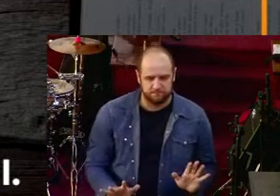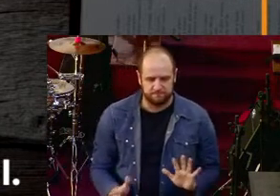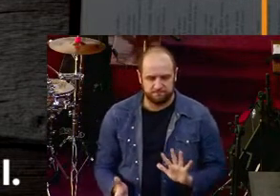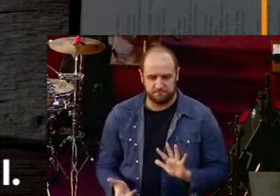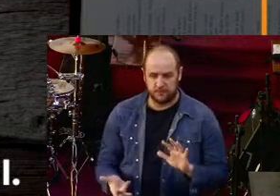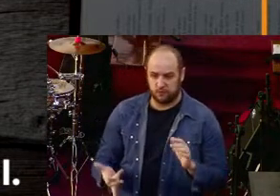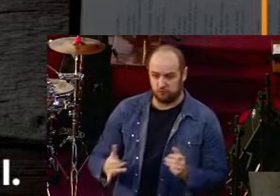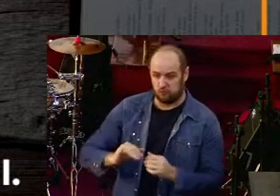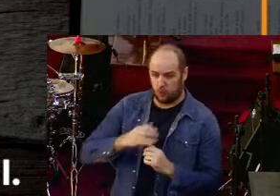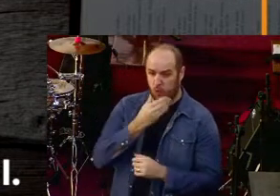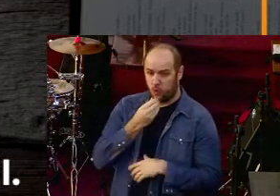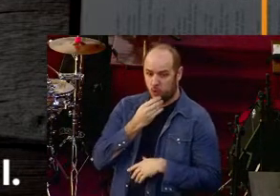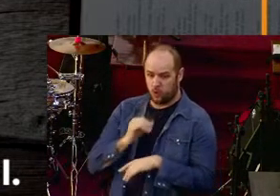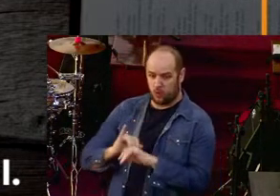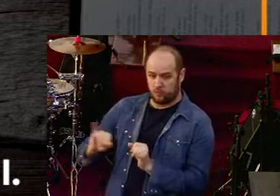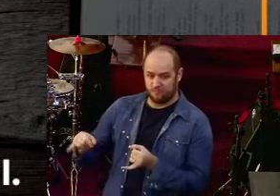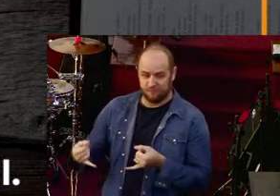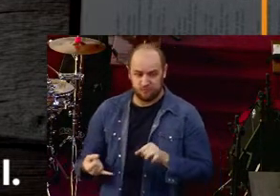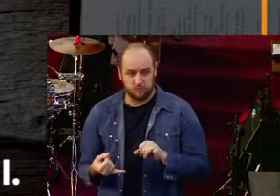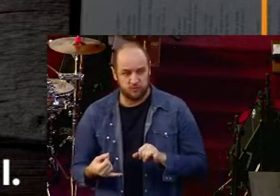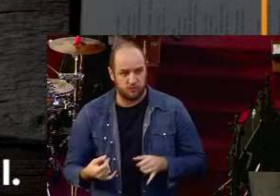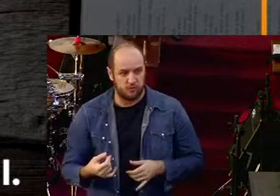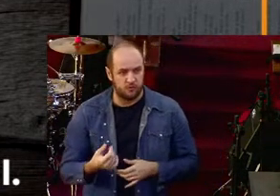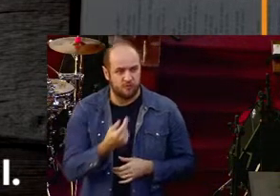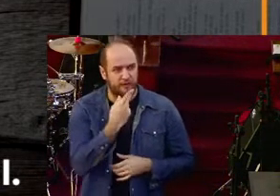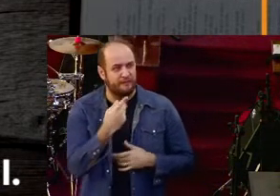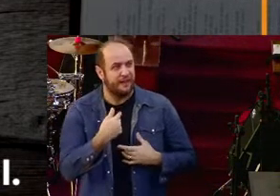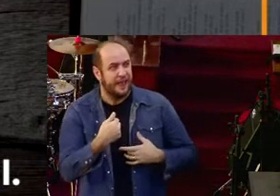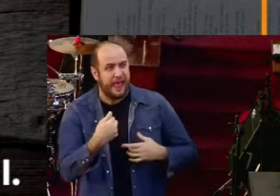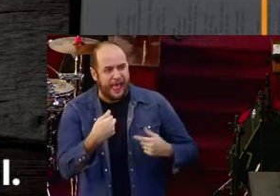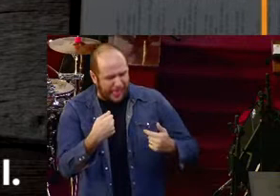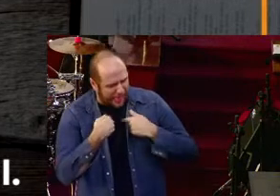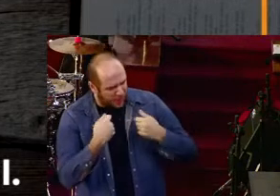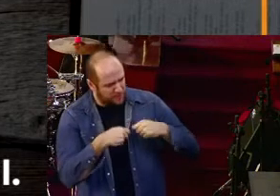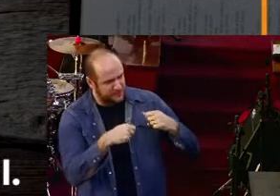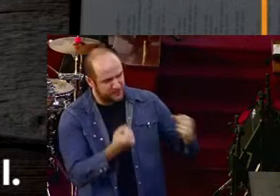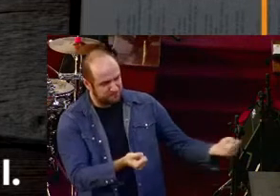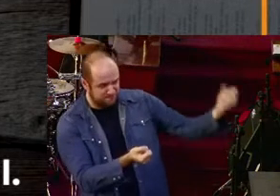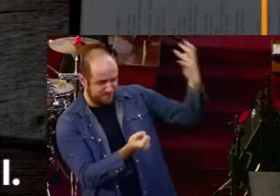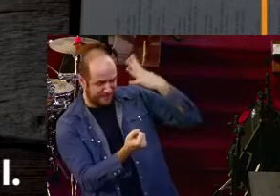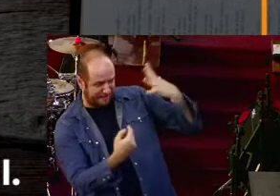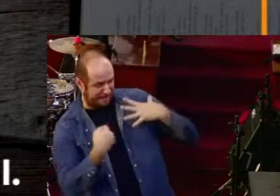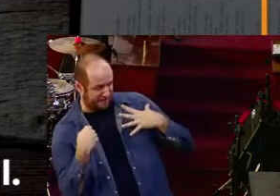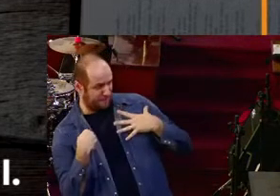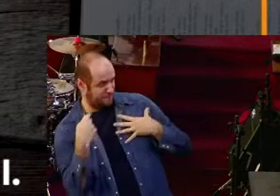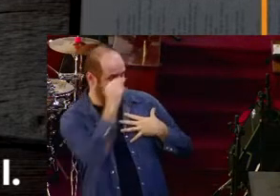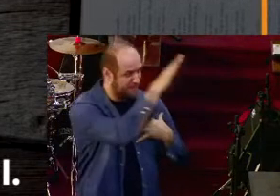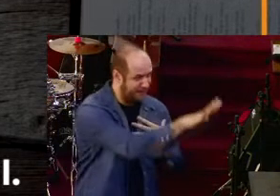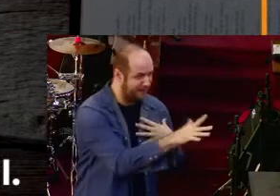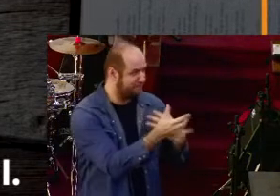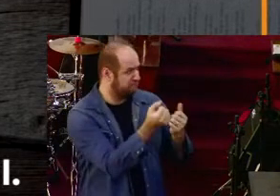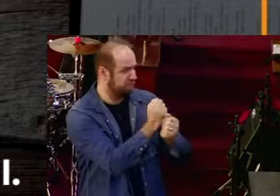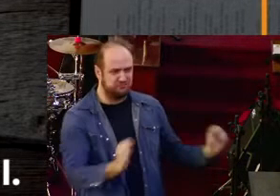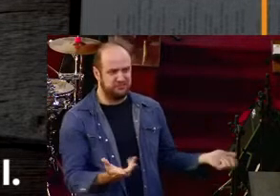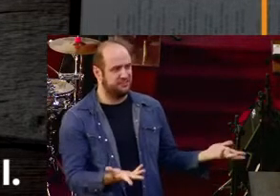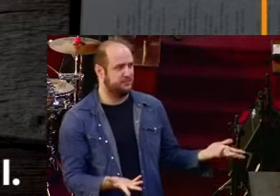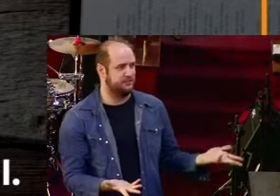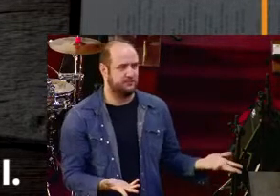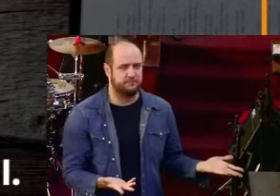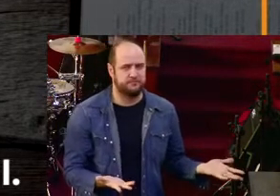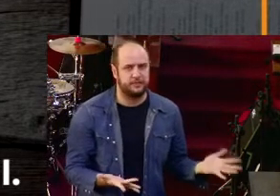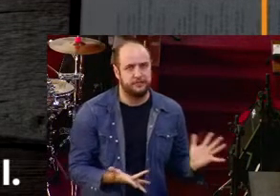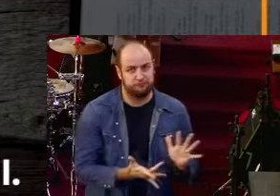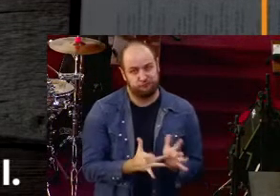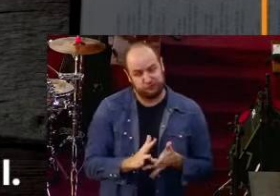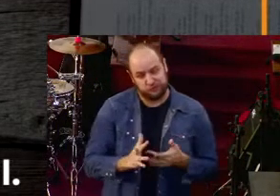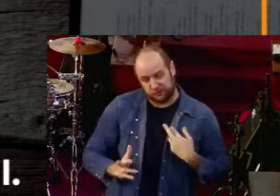dissuadia, dizendo: eu é que preciso ser batizado por ti, e tu vens a mim? Mas Jesus